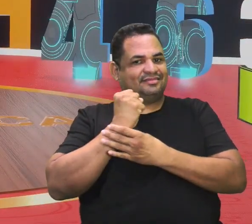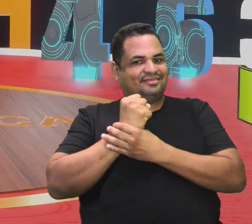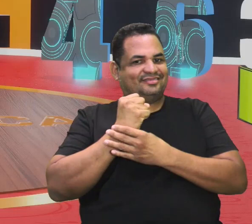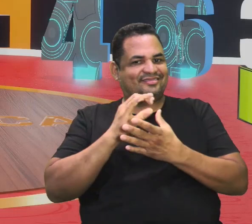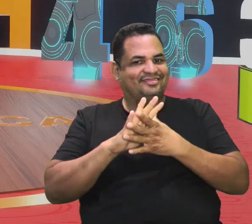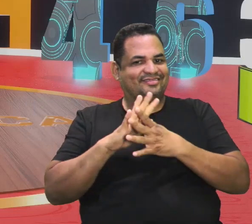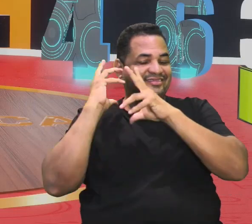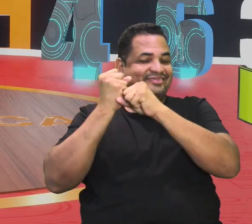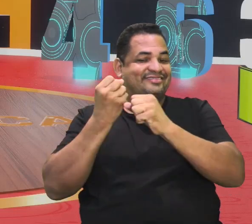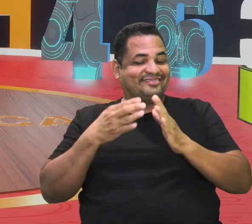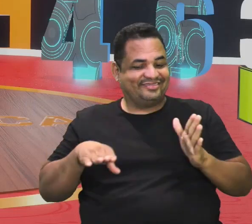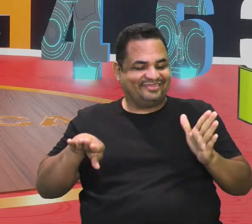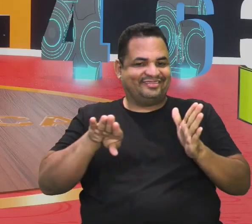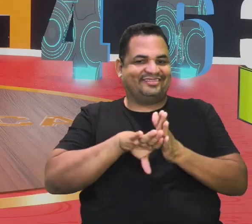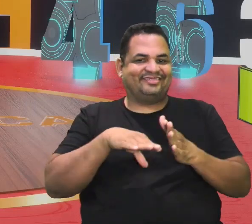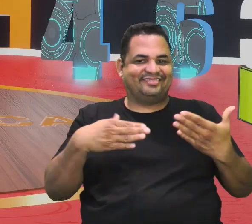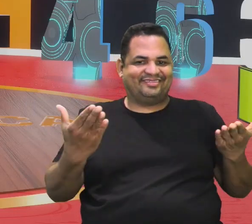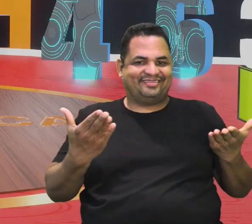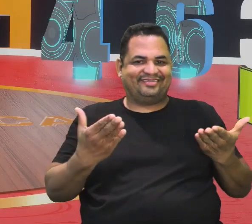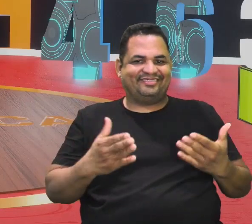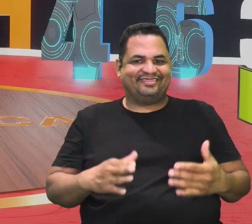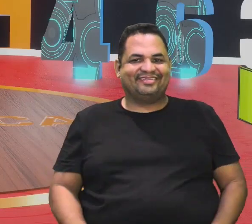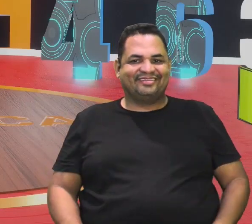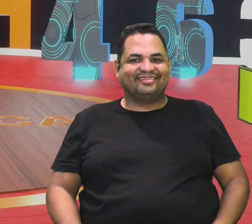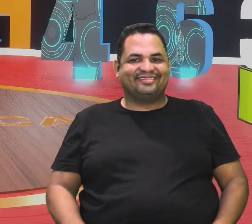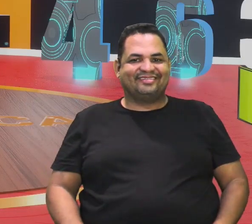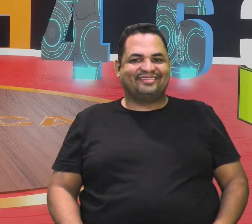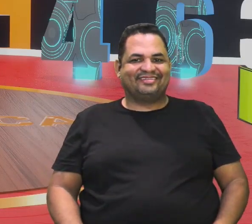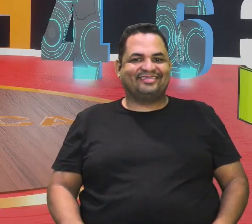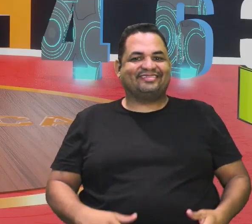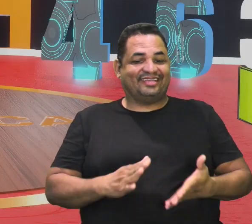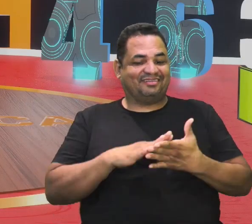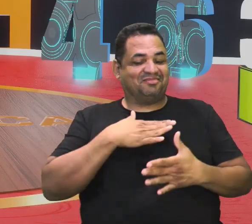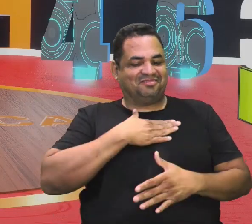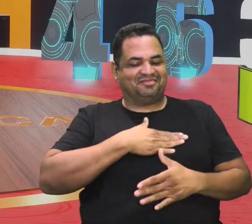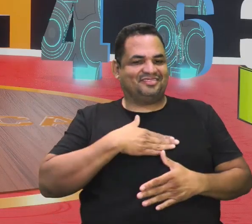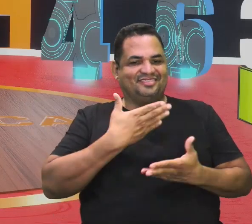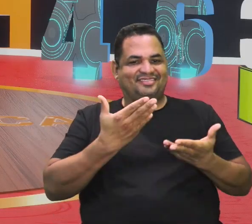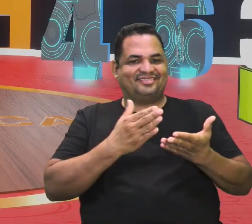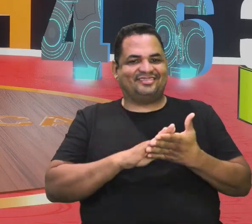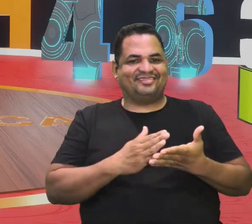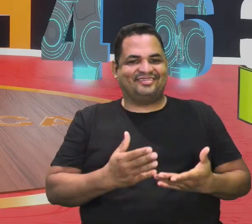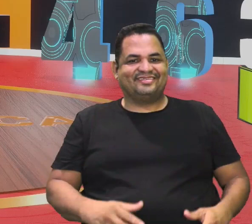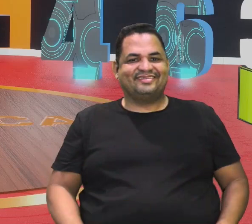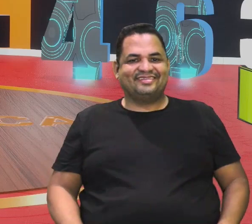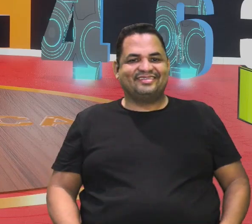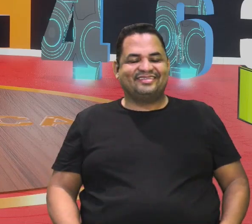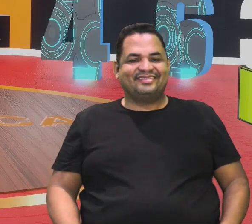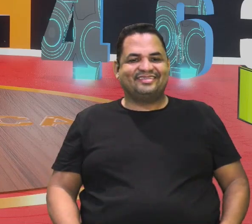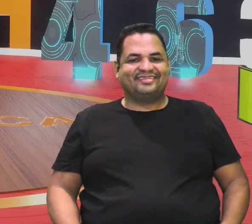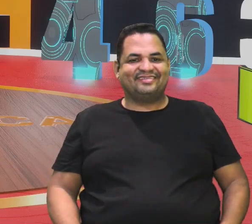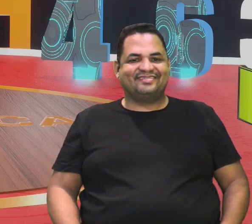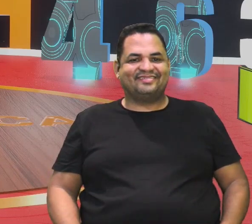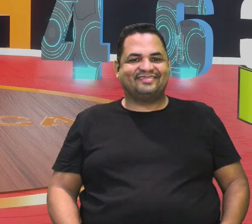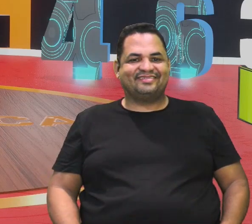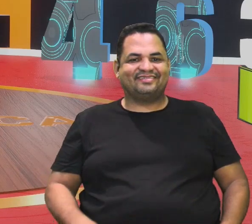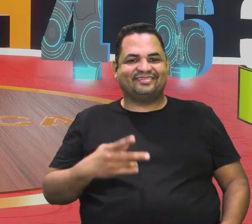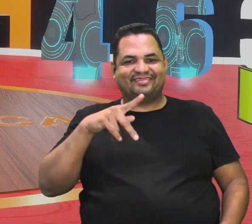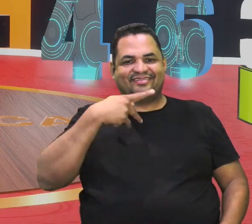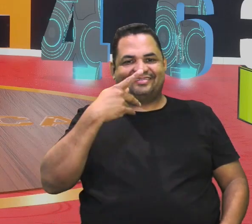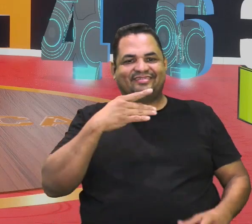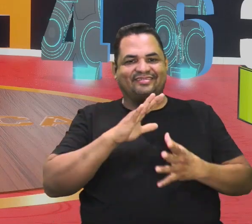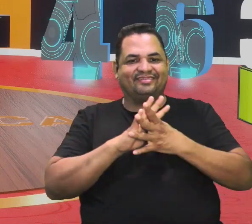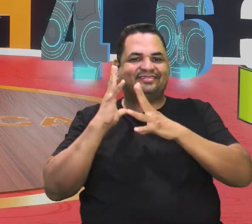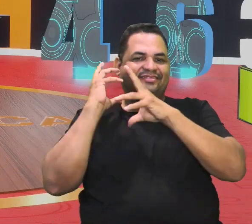que a revisão chega. Mas melhor não, porque tá ficando viciado esse negócio, tá viciante. Pois não é? Então,